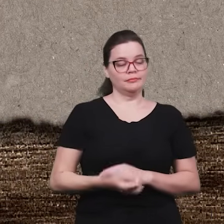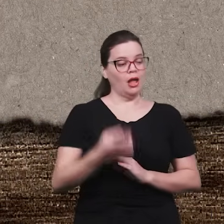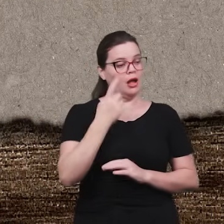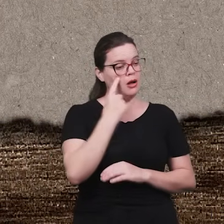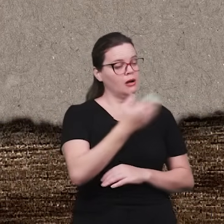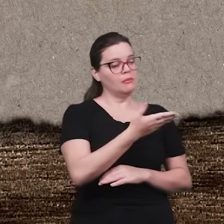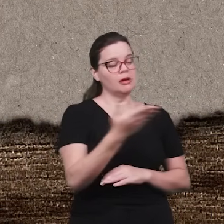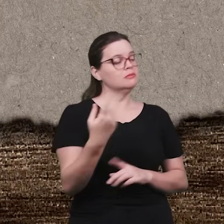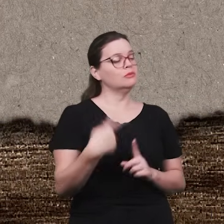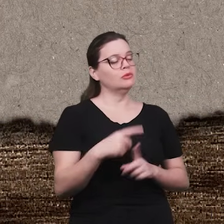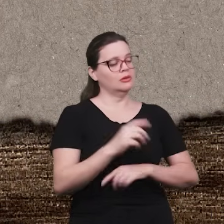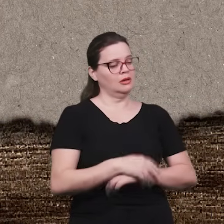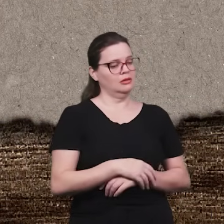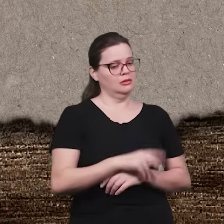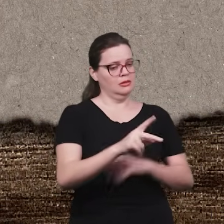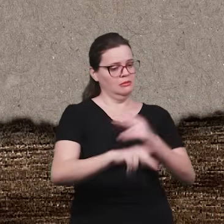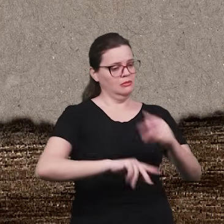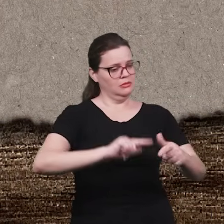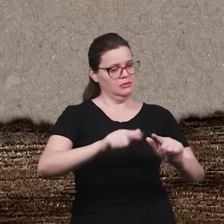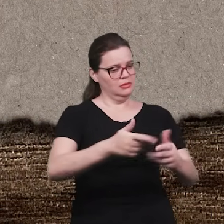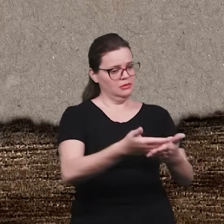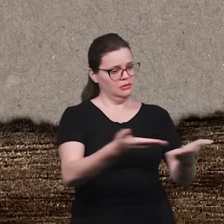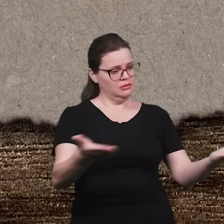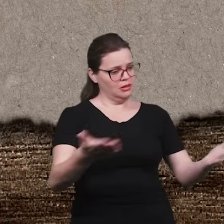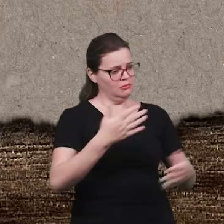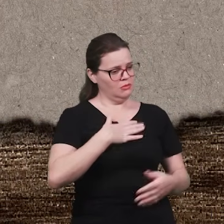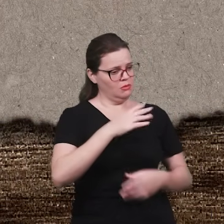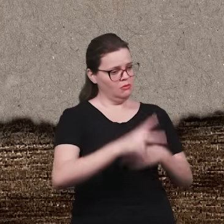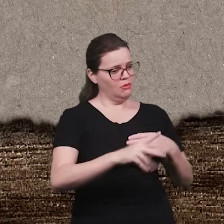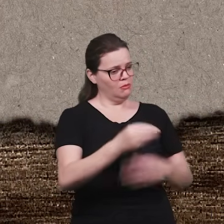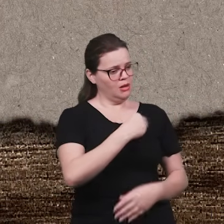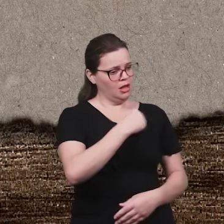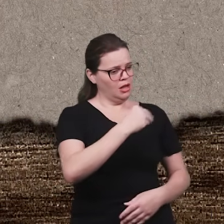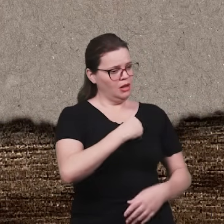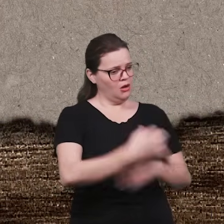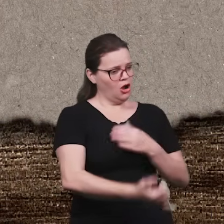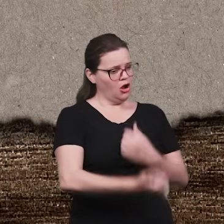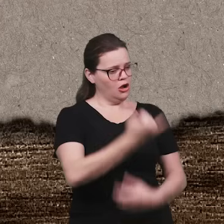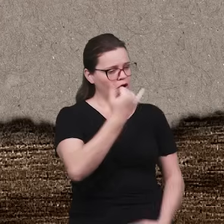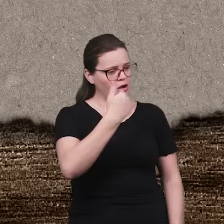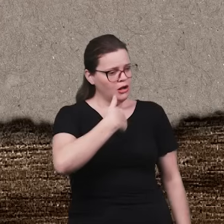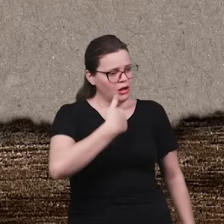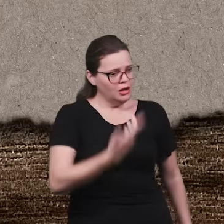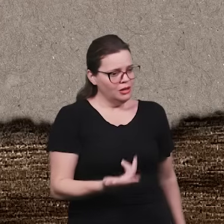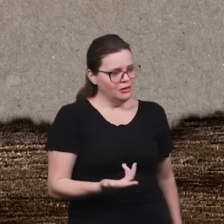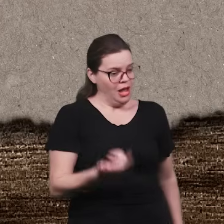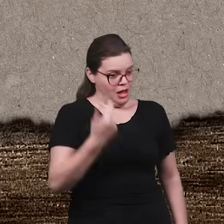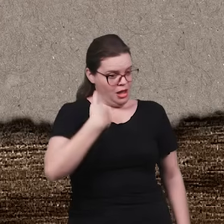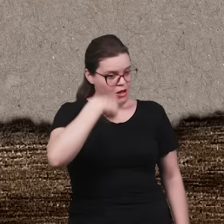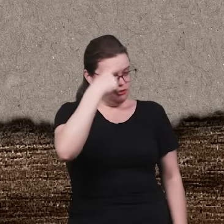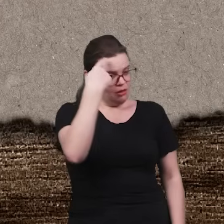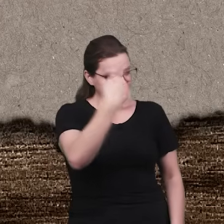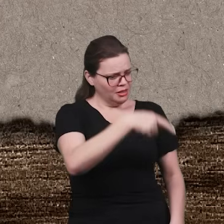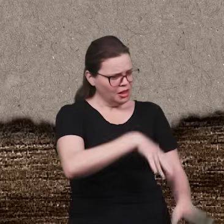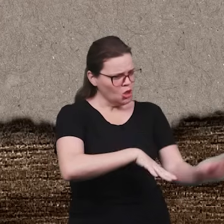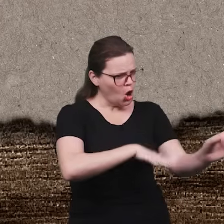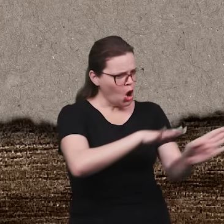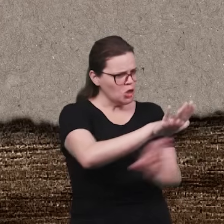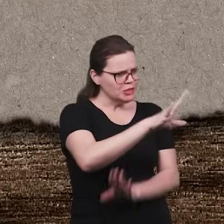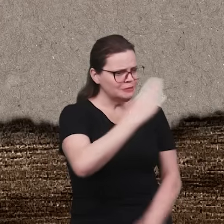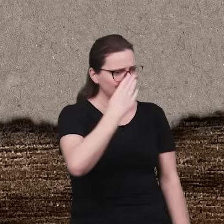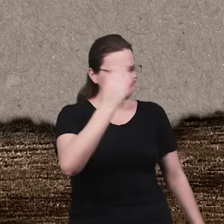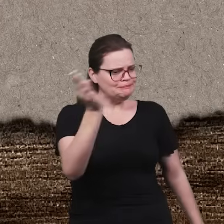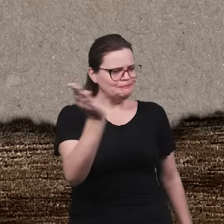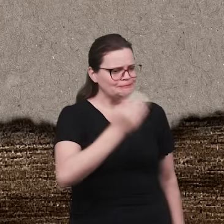resposta foi: Israel pecou e até transgrediram o meu concerto que lhes tinha ordenado e